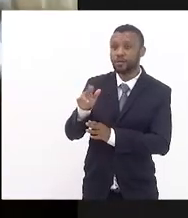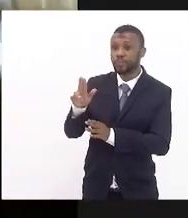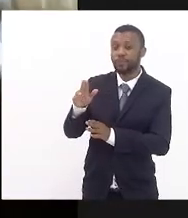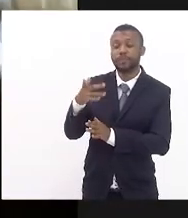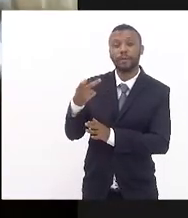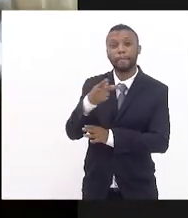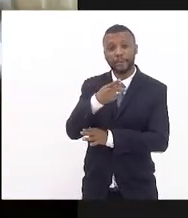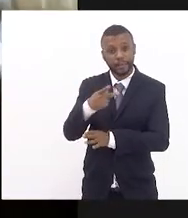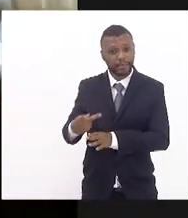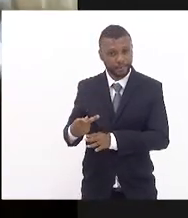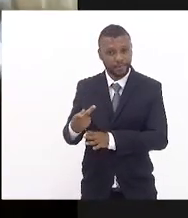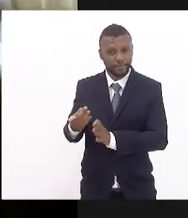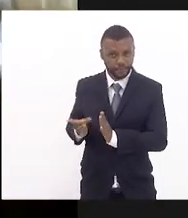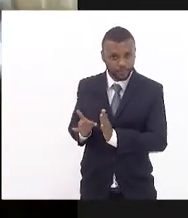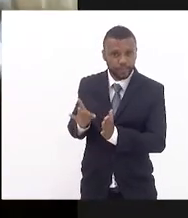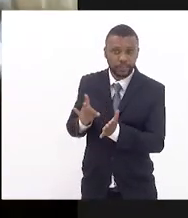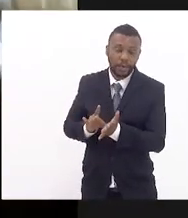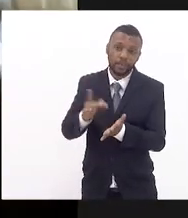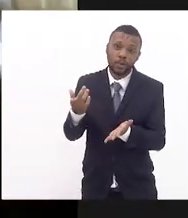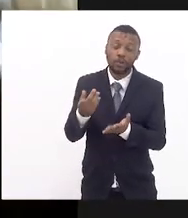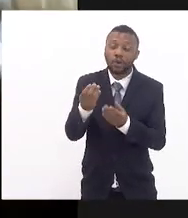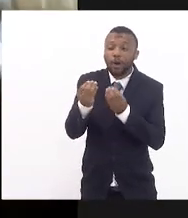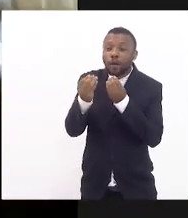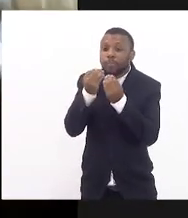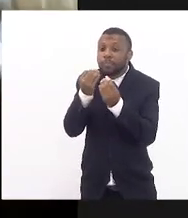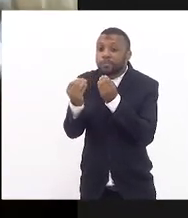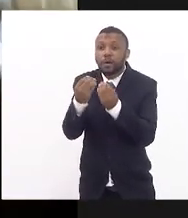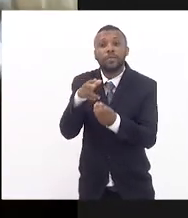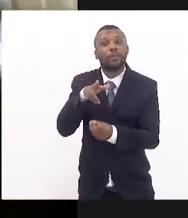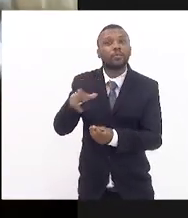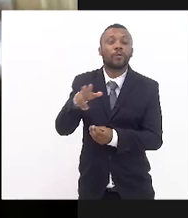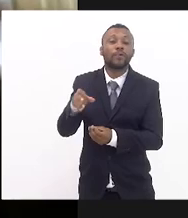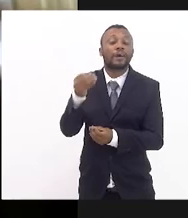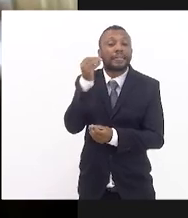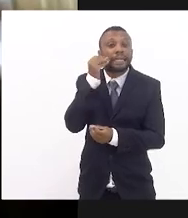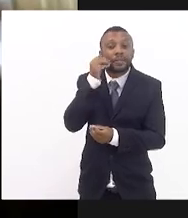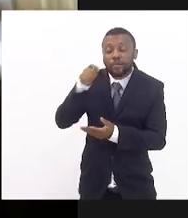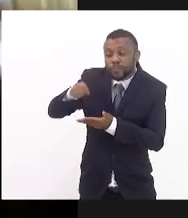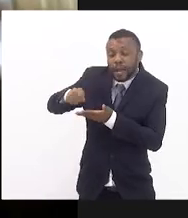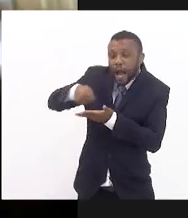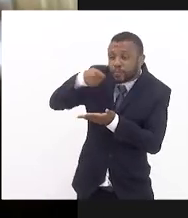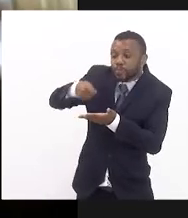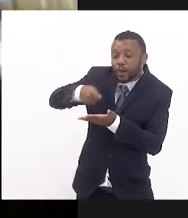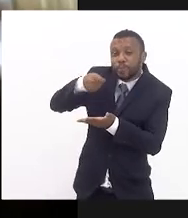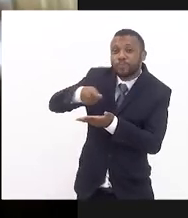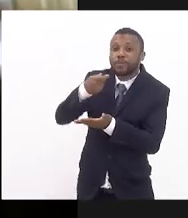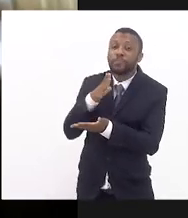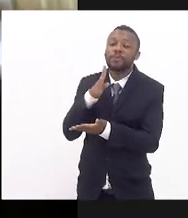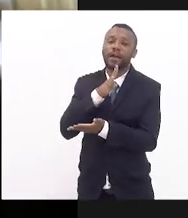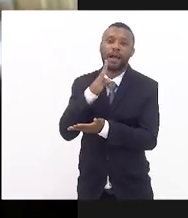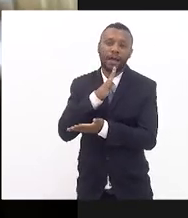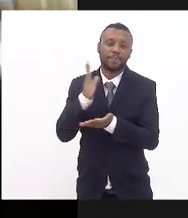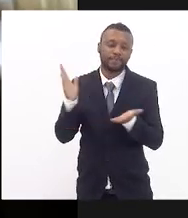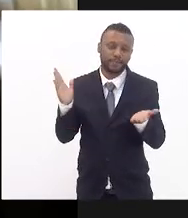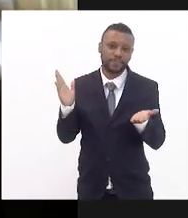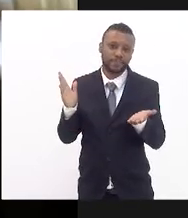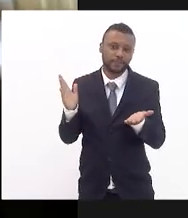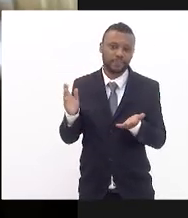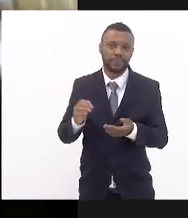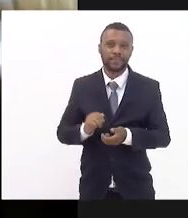Presidente, na verdade, eu não estou lanchando, estava tentando comer alguma coisa, almoçando, que eu não